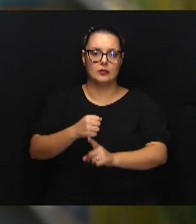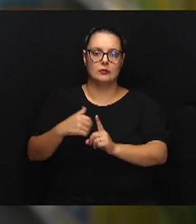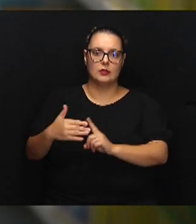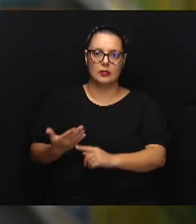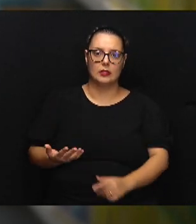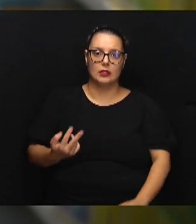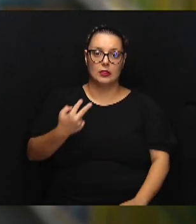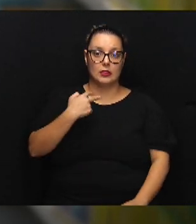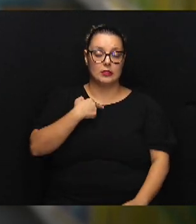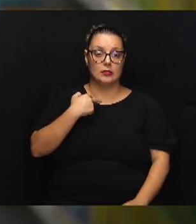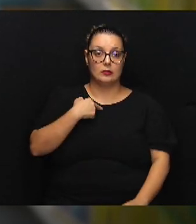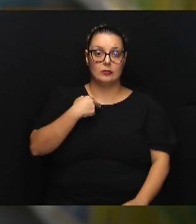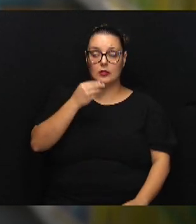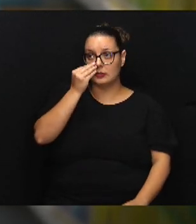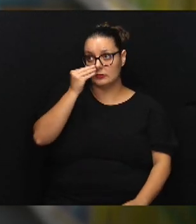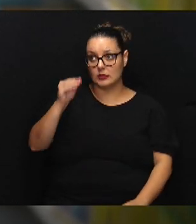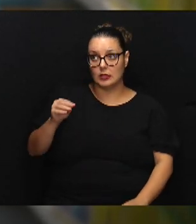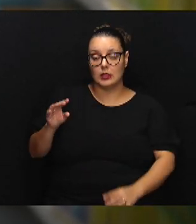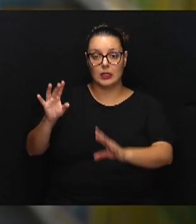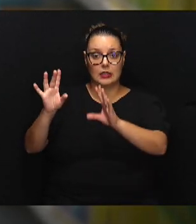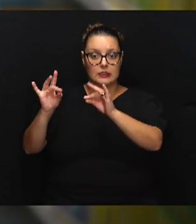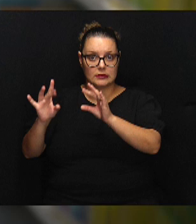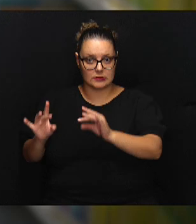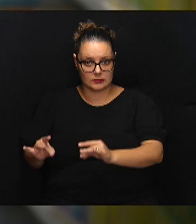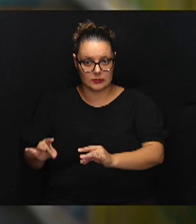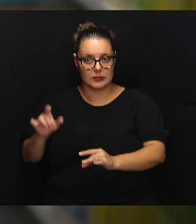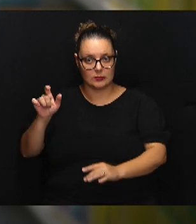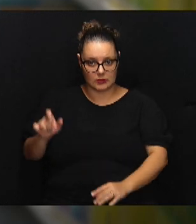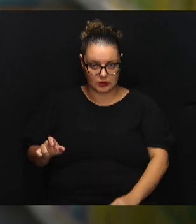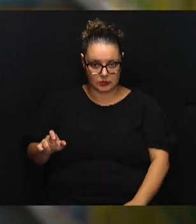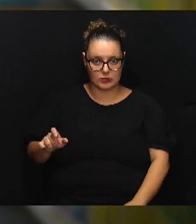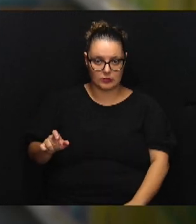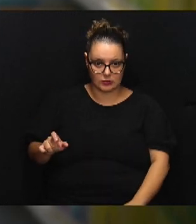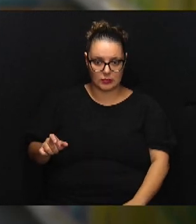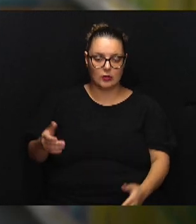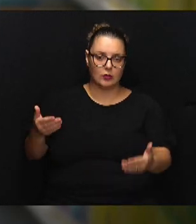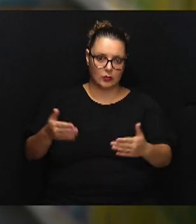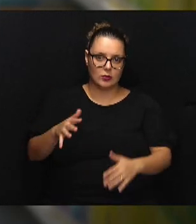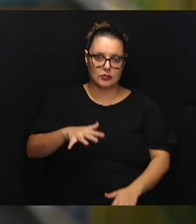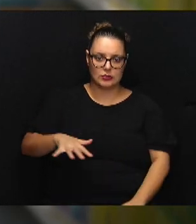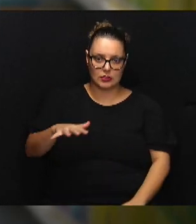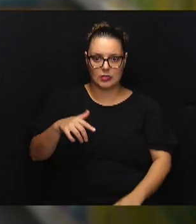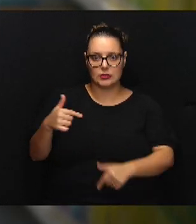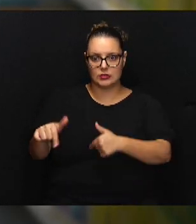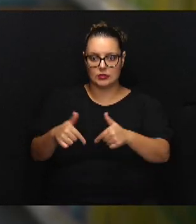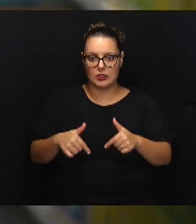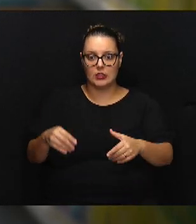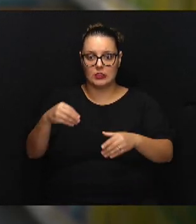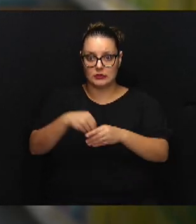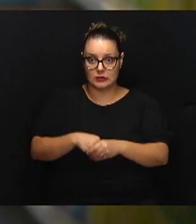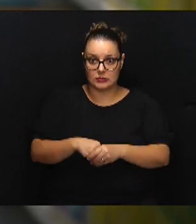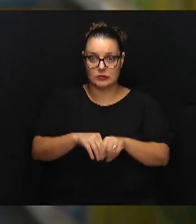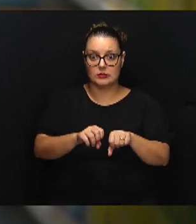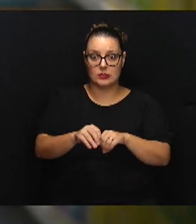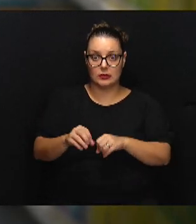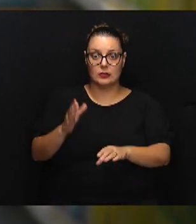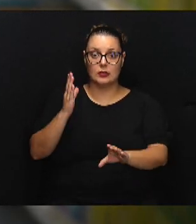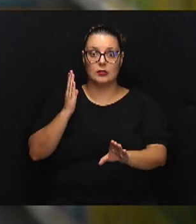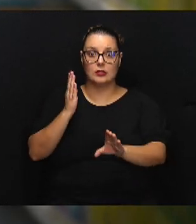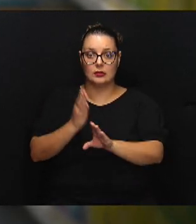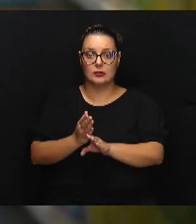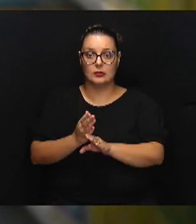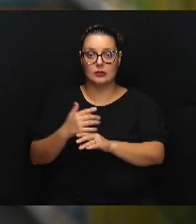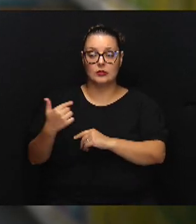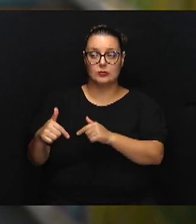podemos descartar a especificidade da pessoa, né? A gente hoje no mercado de trabalho, dentro da educação, a gente encontra no